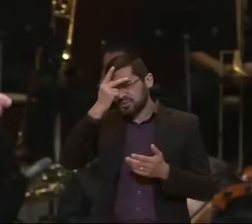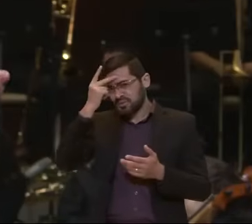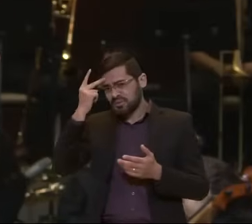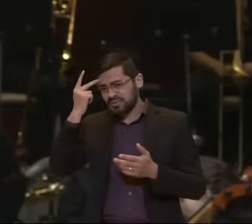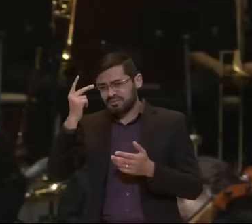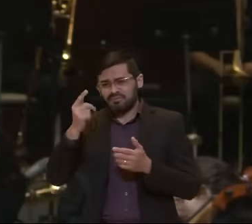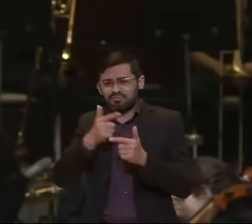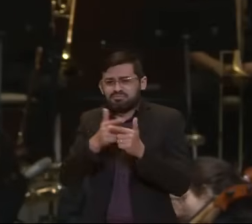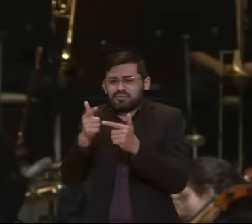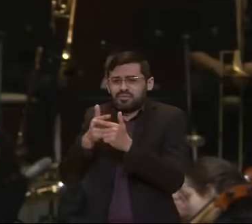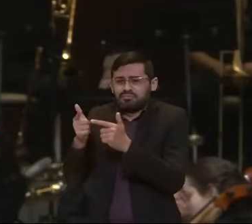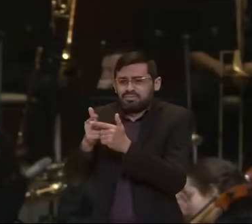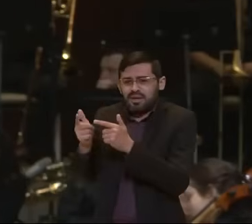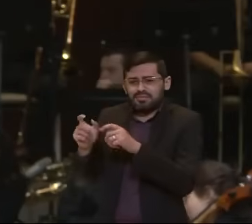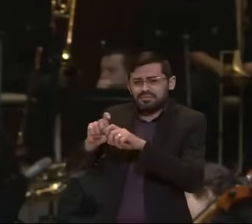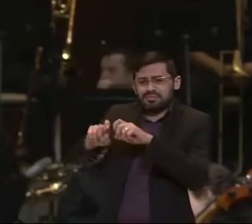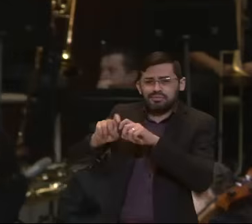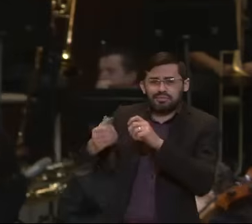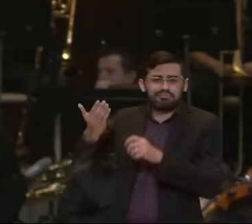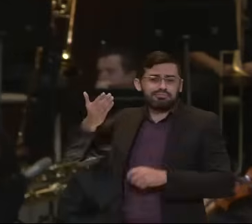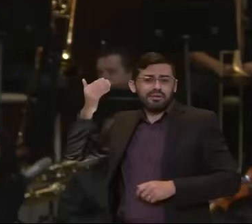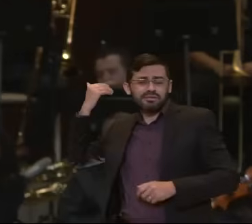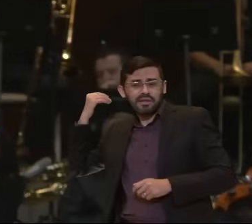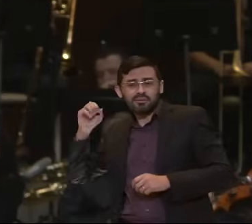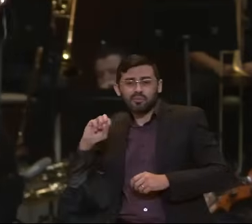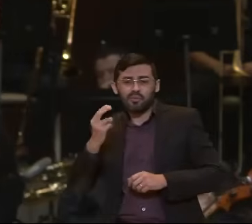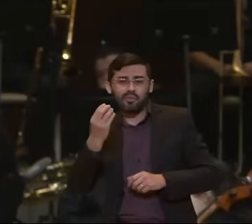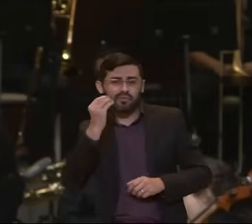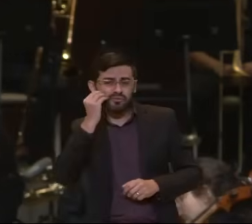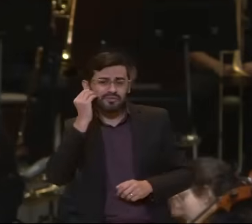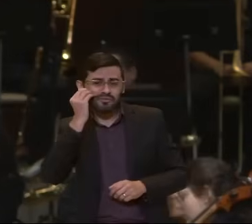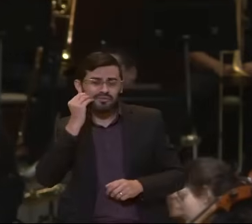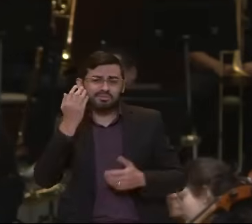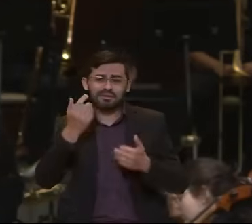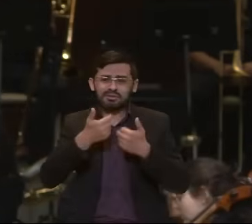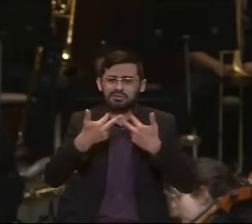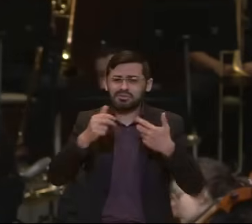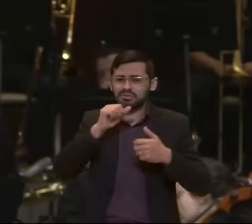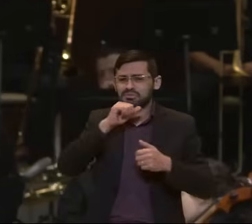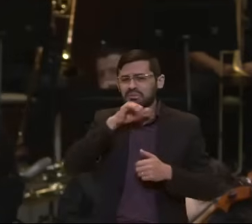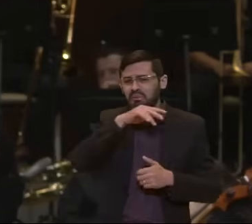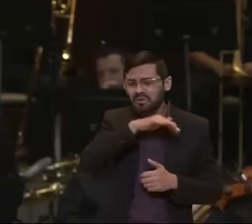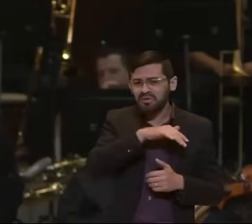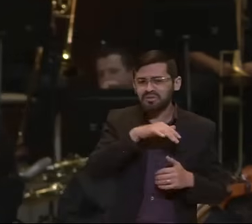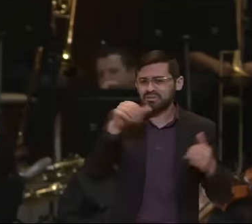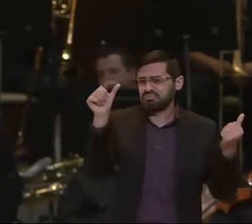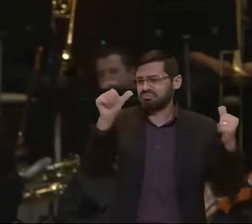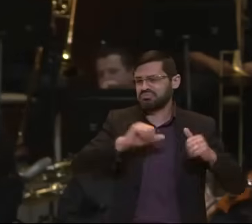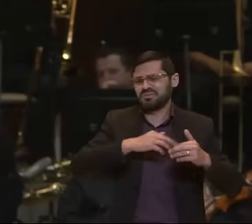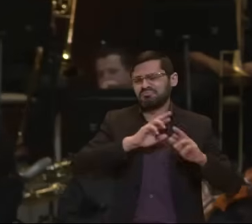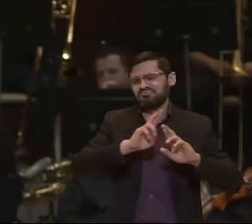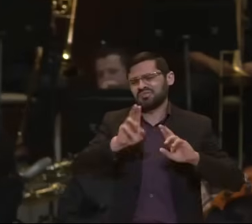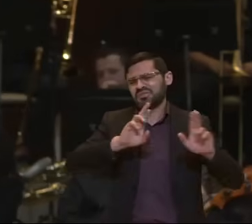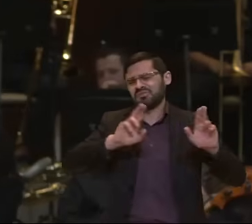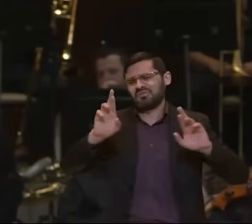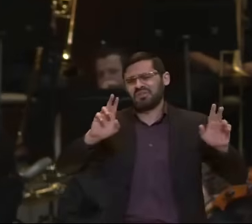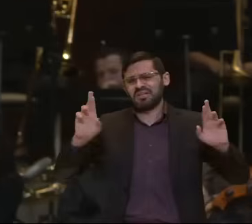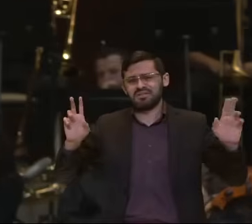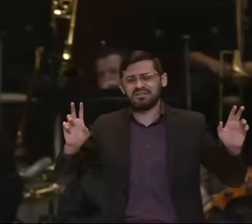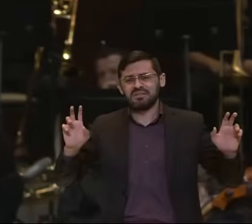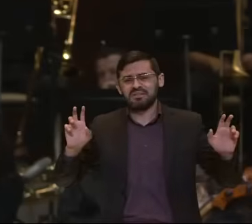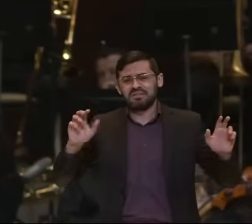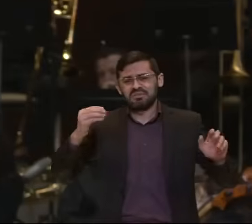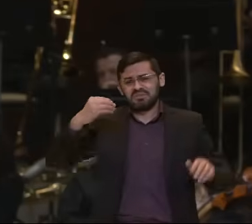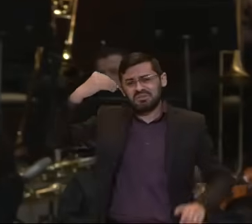abusadas sexualmente, pessoas que viveram violência, pessoas que viveram uma série de